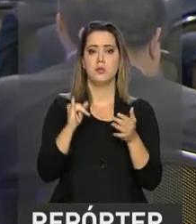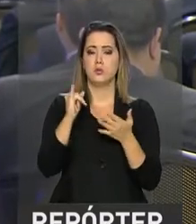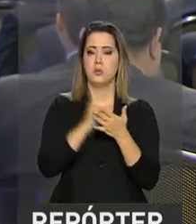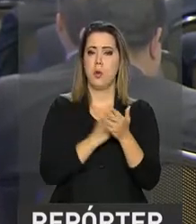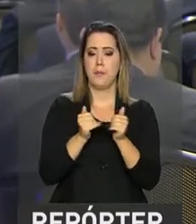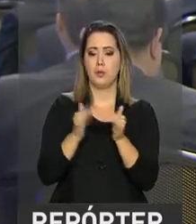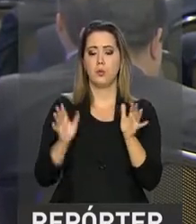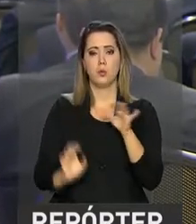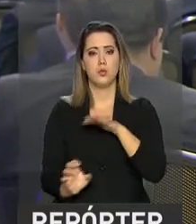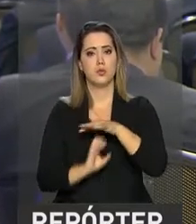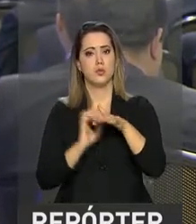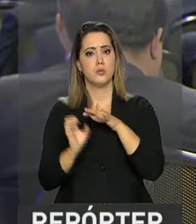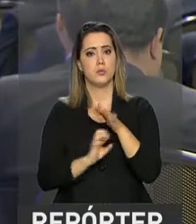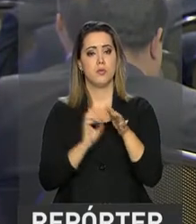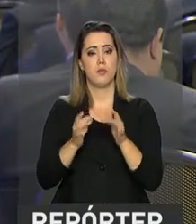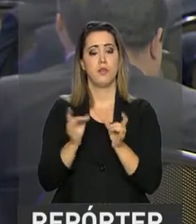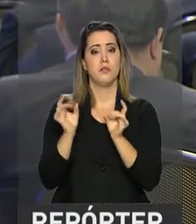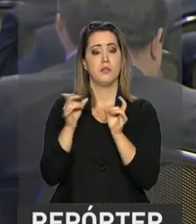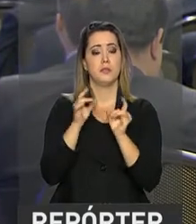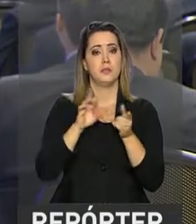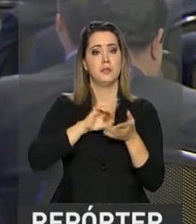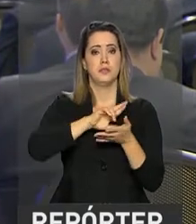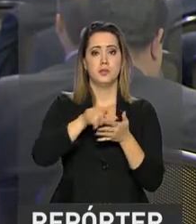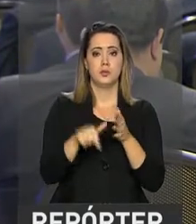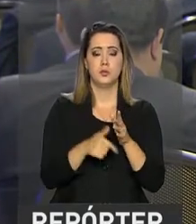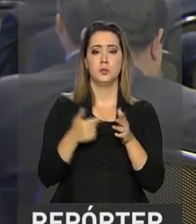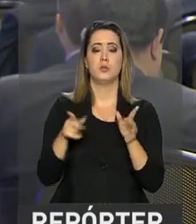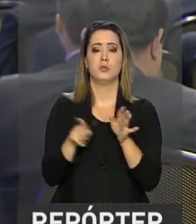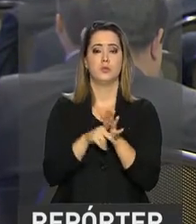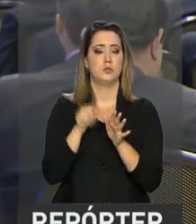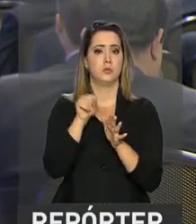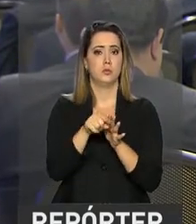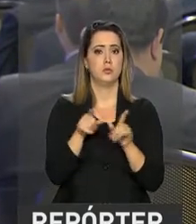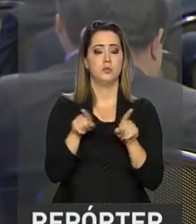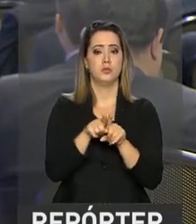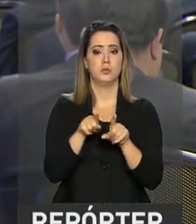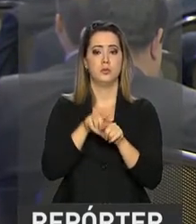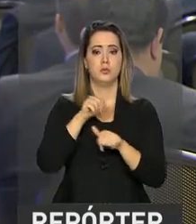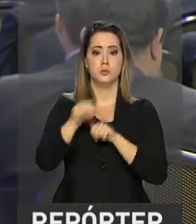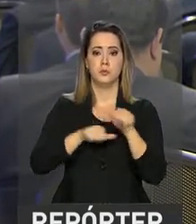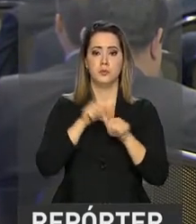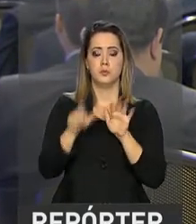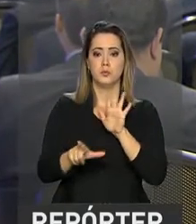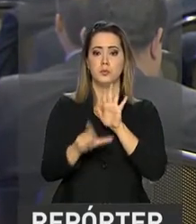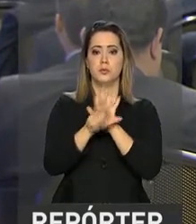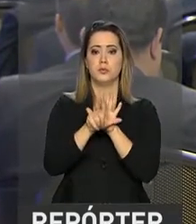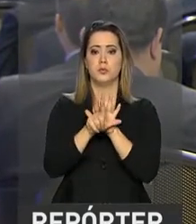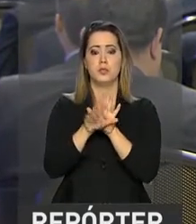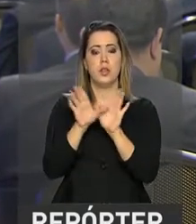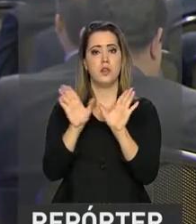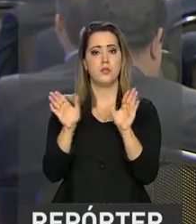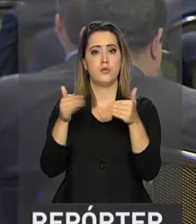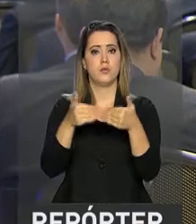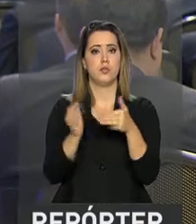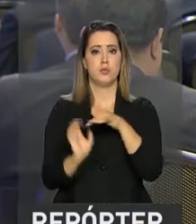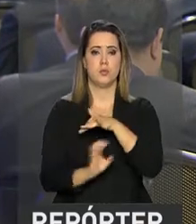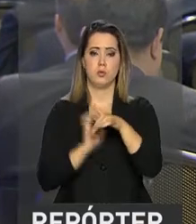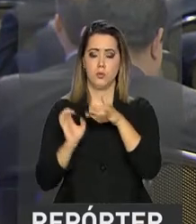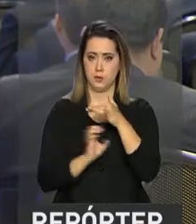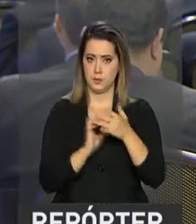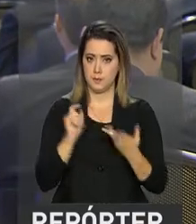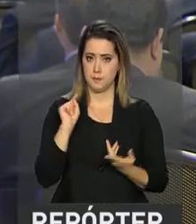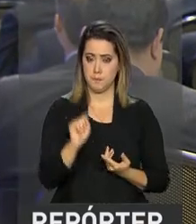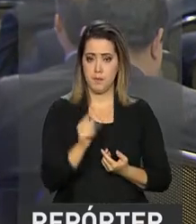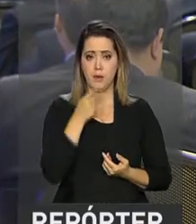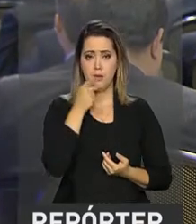empresas de importação e exportação de produtos além de mudanças na lei de falências em que meirelles também defendeu